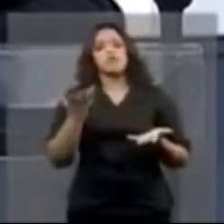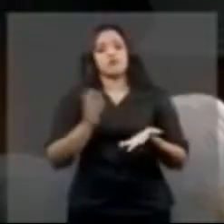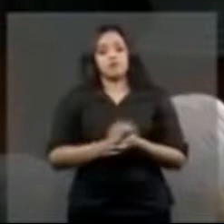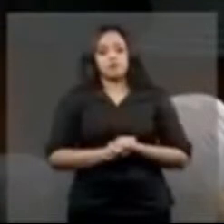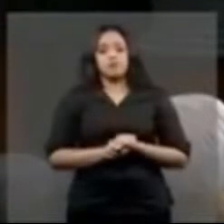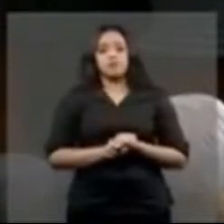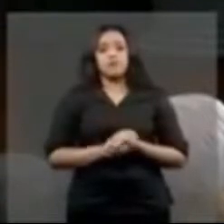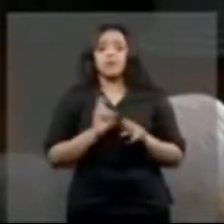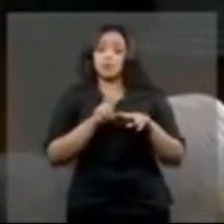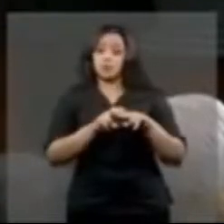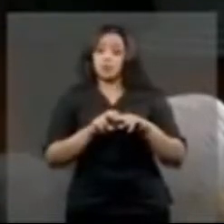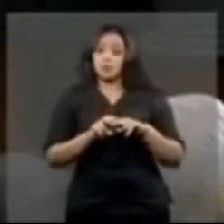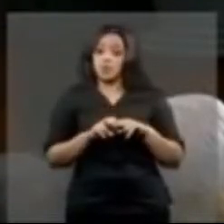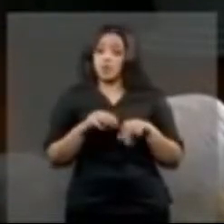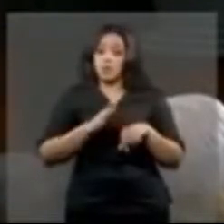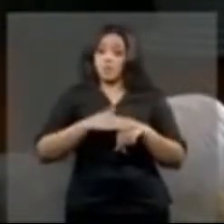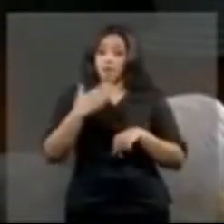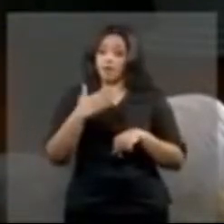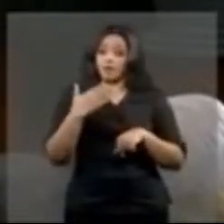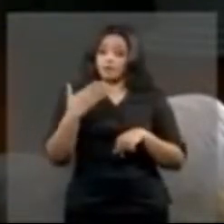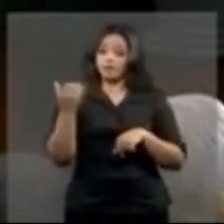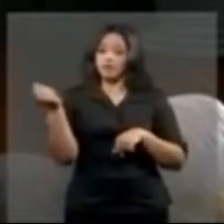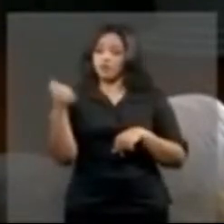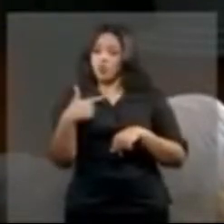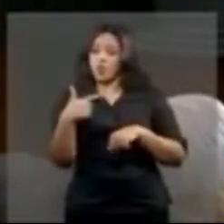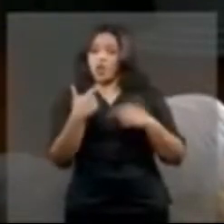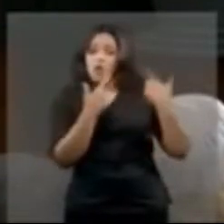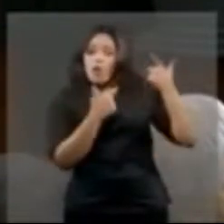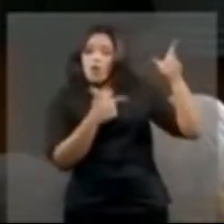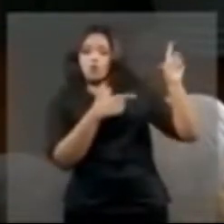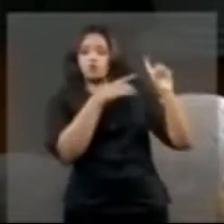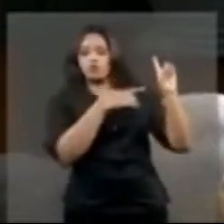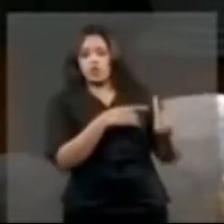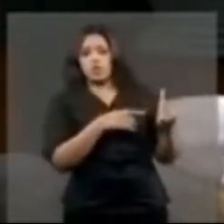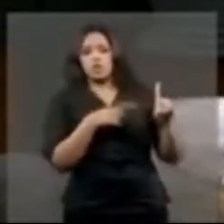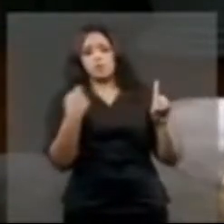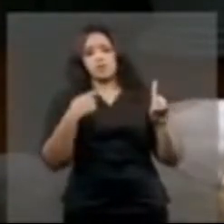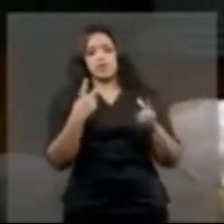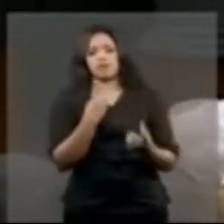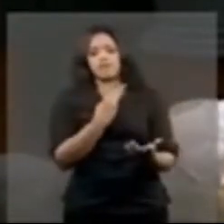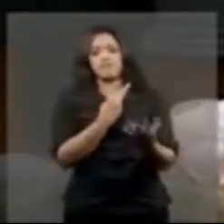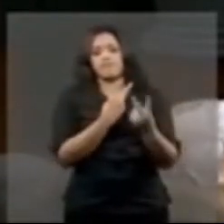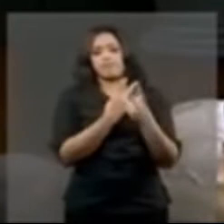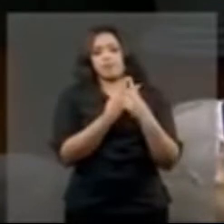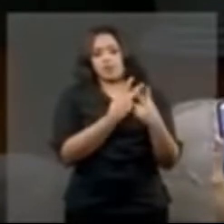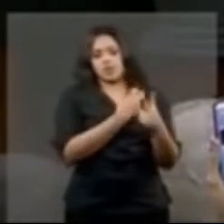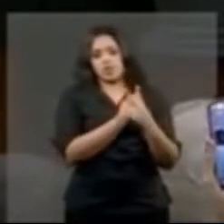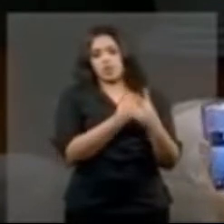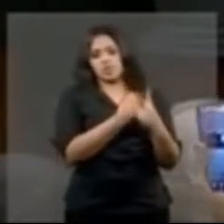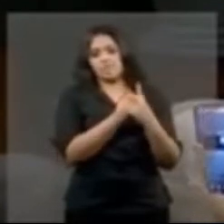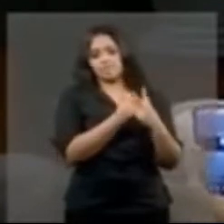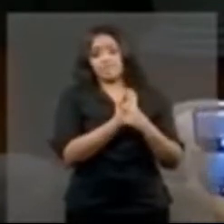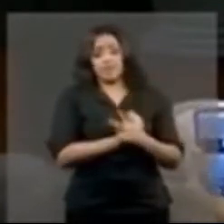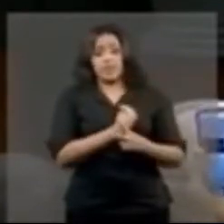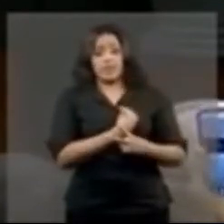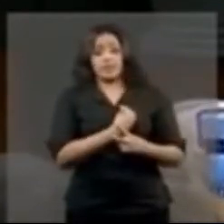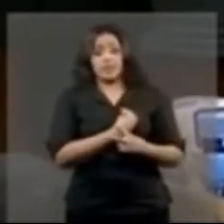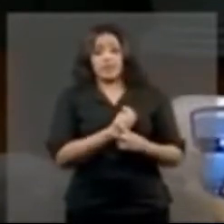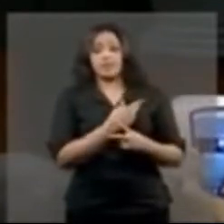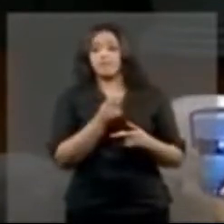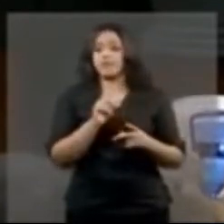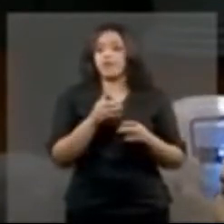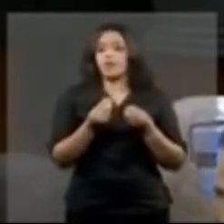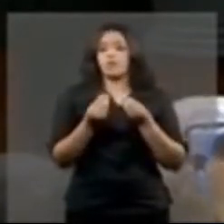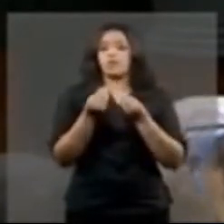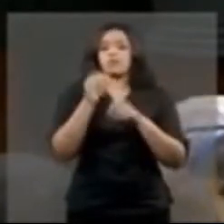isso, mais do que qualquer outro, deve ser protegido. Ele é um direito intrínseco à condição humana e não uma concessão